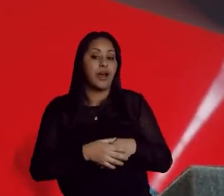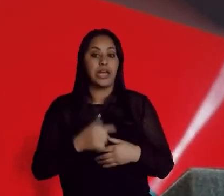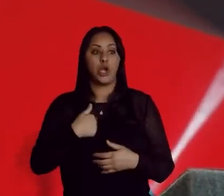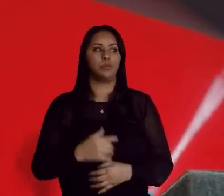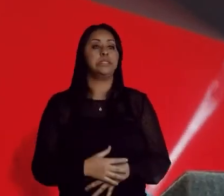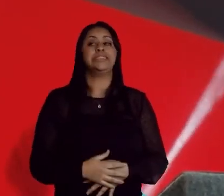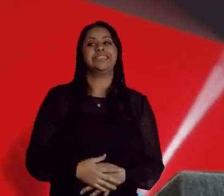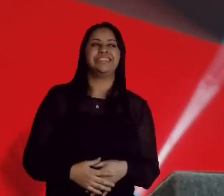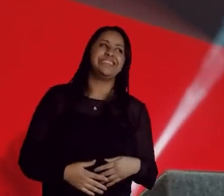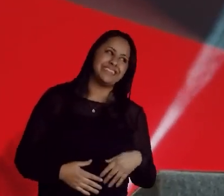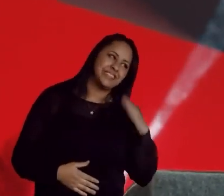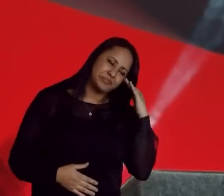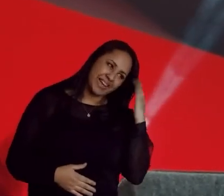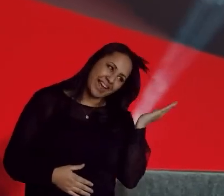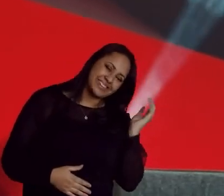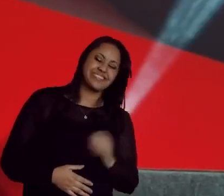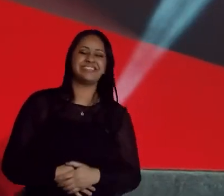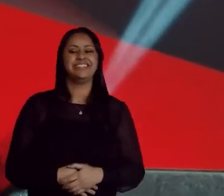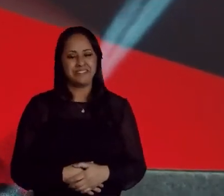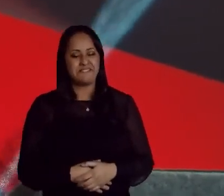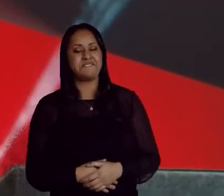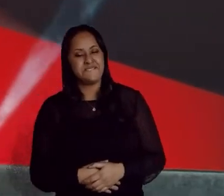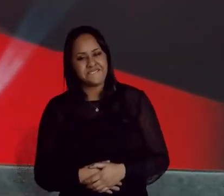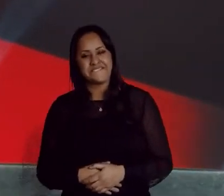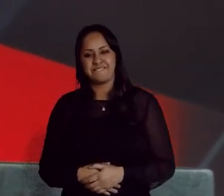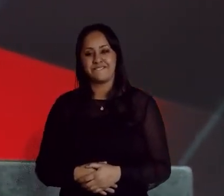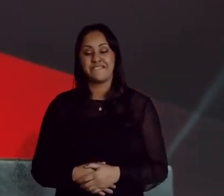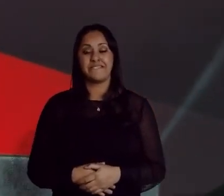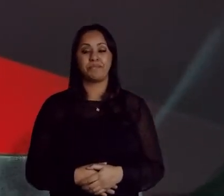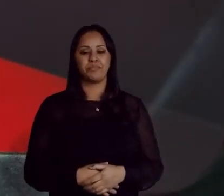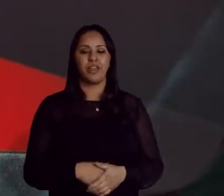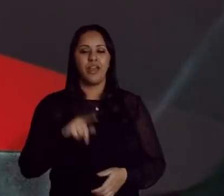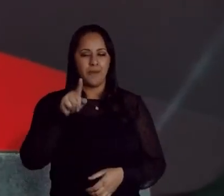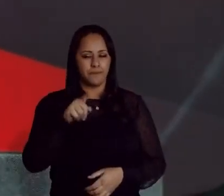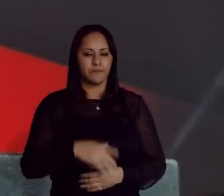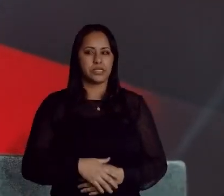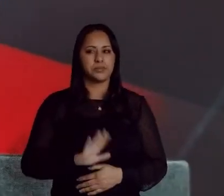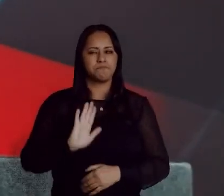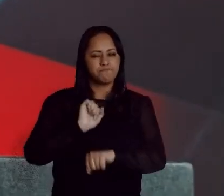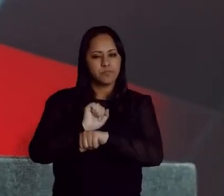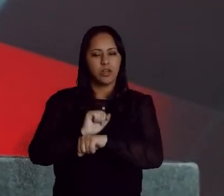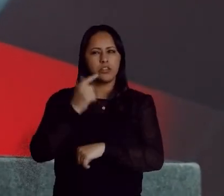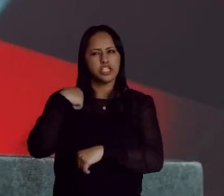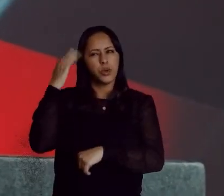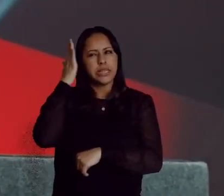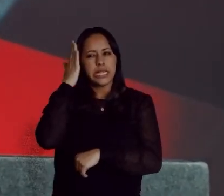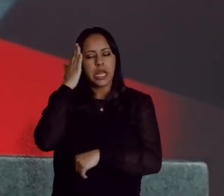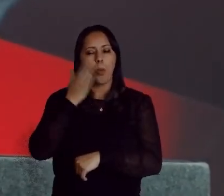está usando ele para me moldar. Aí dentro do seu carro, aí na sua casa, diga: deixa eu entender o meu